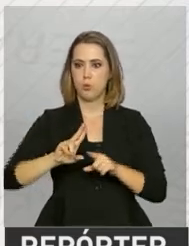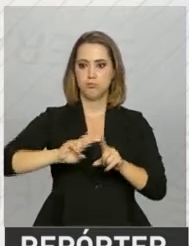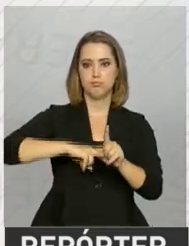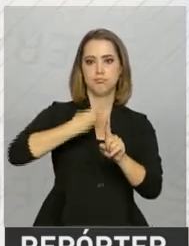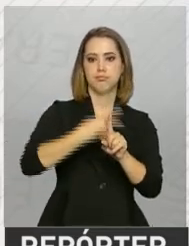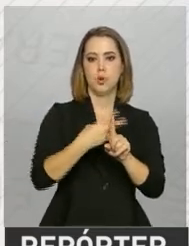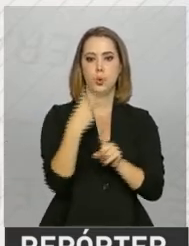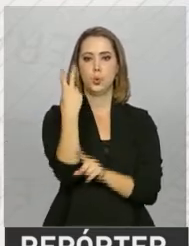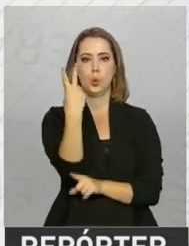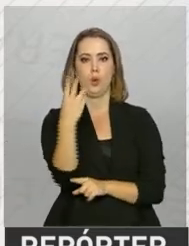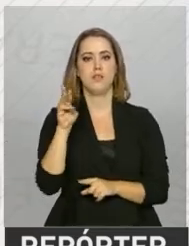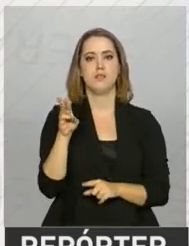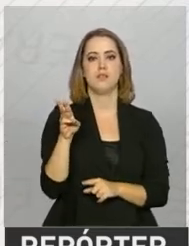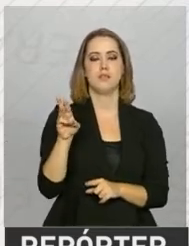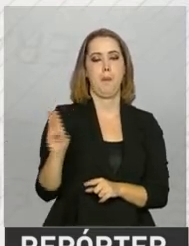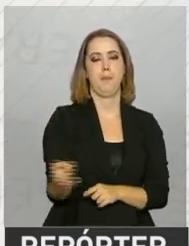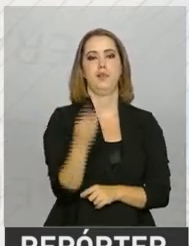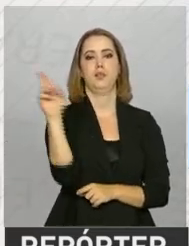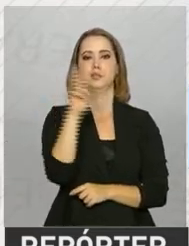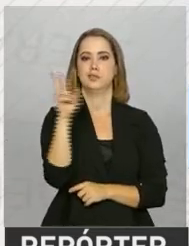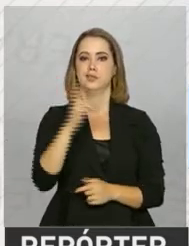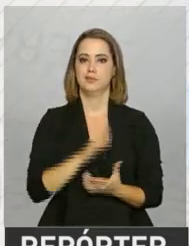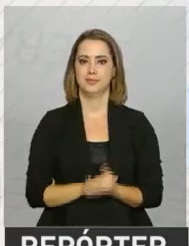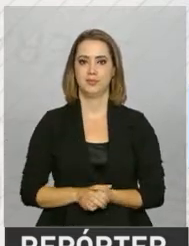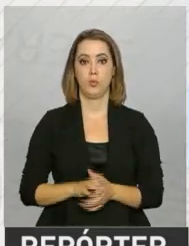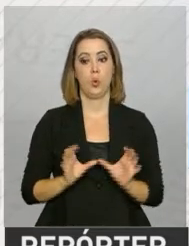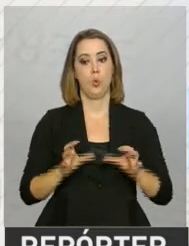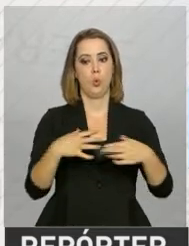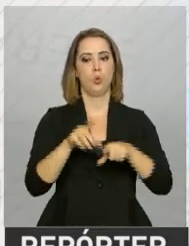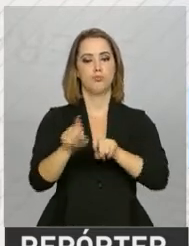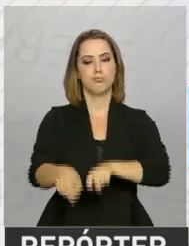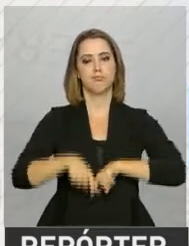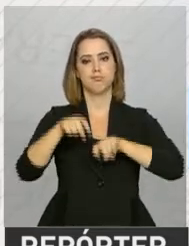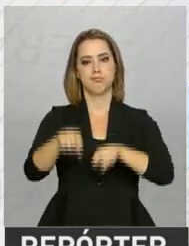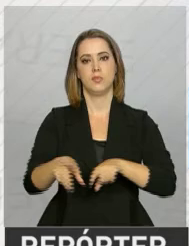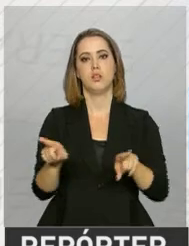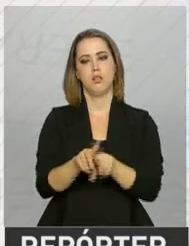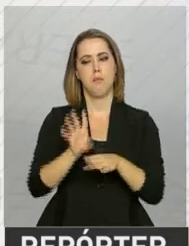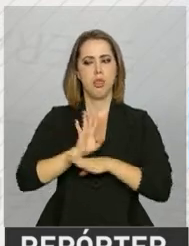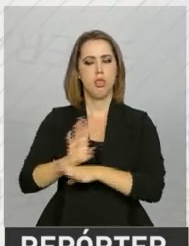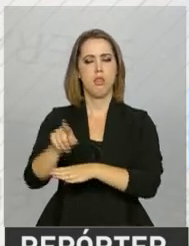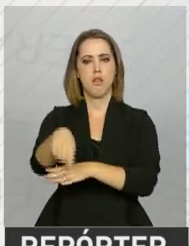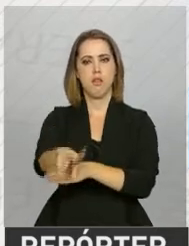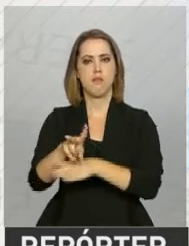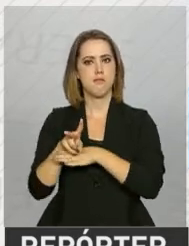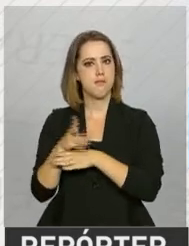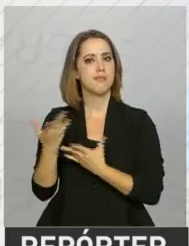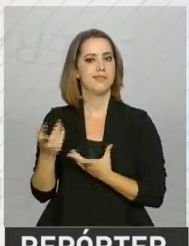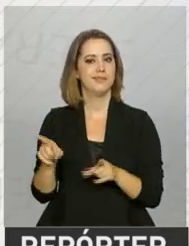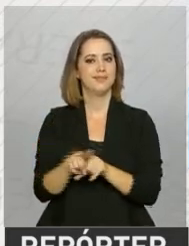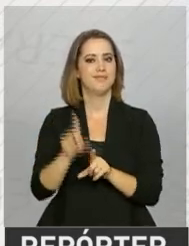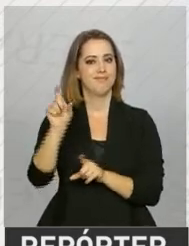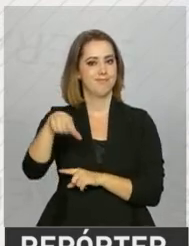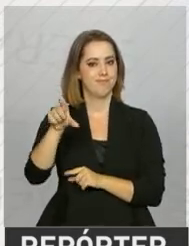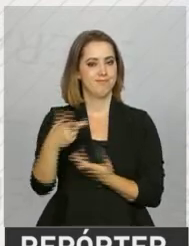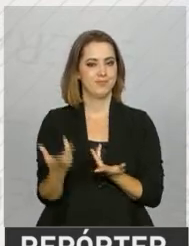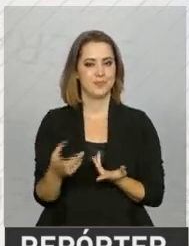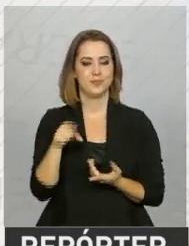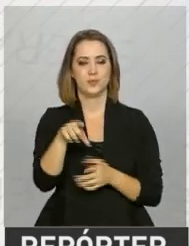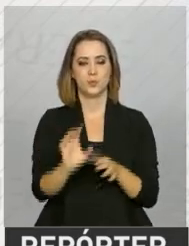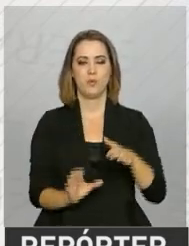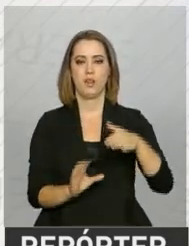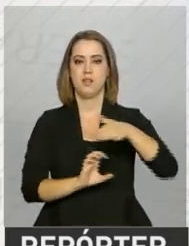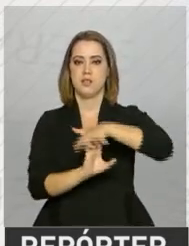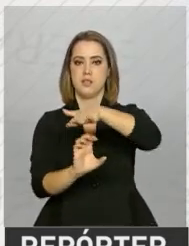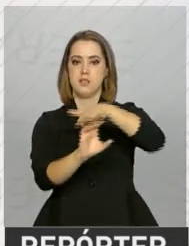a 2 milhões de reais os produtores rurais também vão ser beneficiados com a versão agro do cartão o micro pequeno